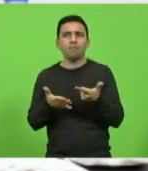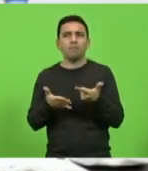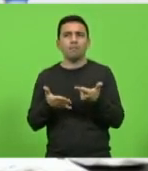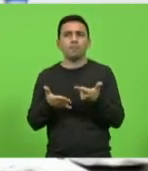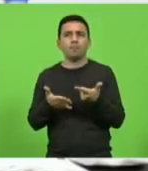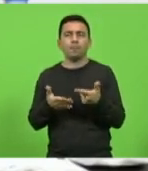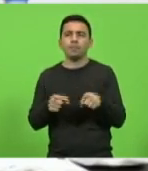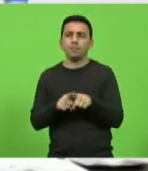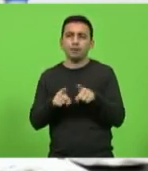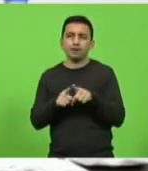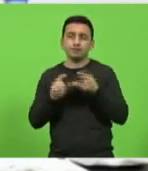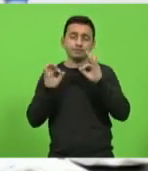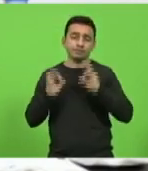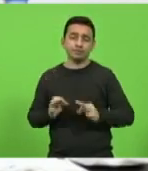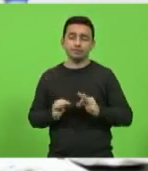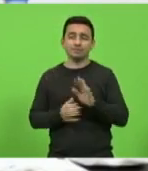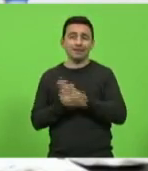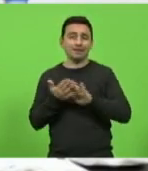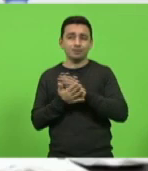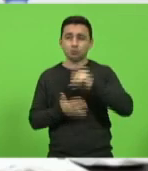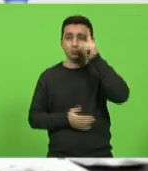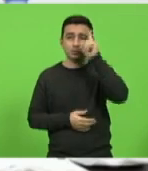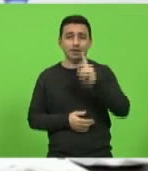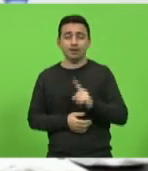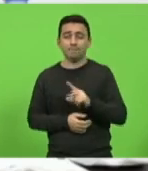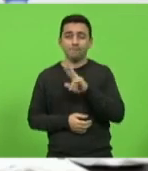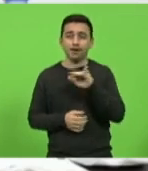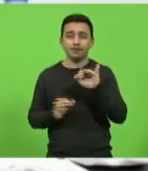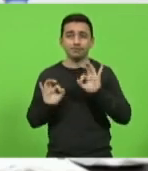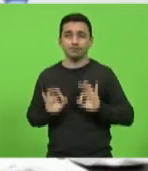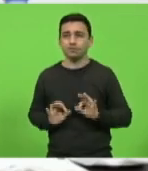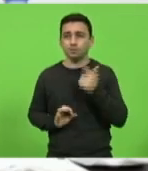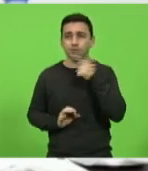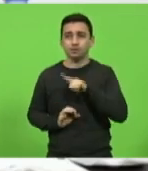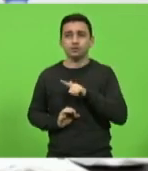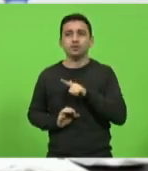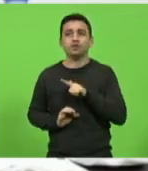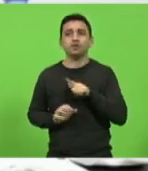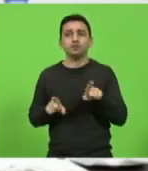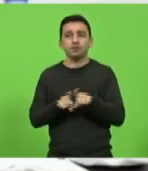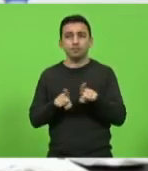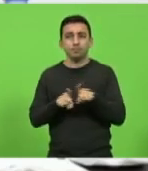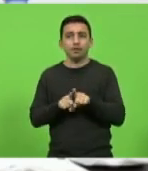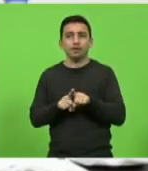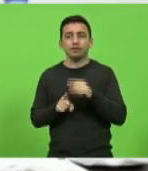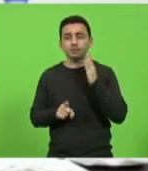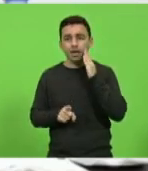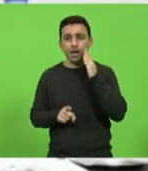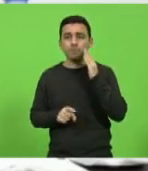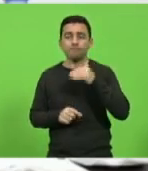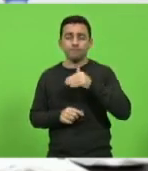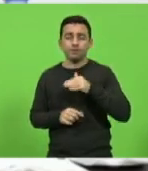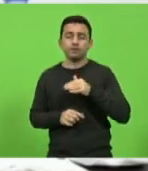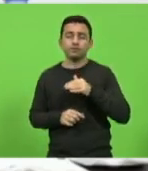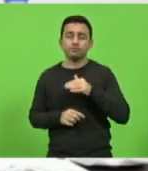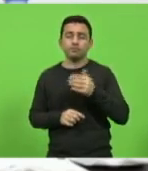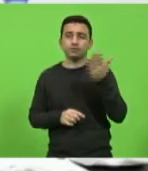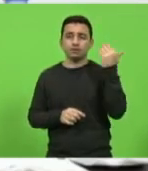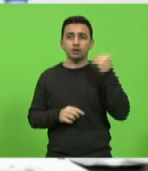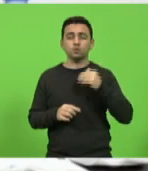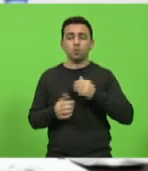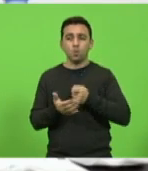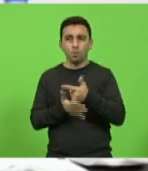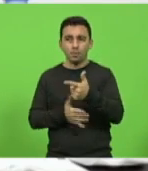incertezas próprias aquele momento tendo em vistas em vista que seriam adquiridos da China que é ainda